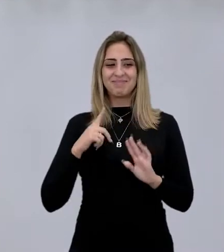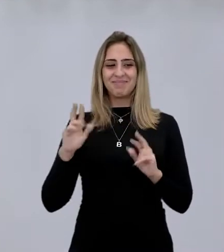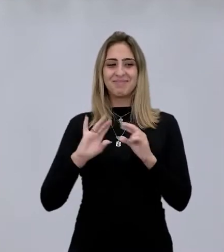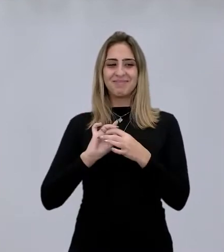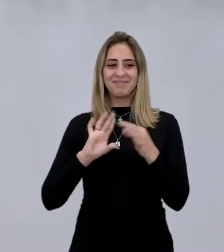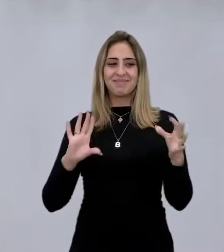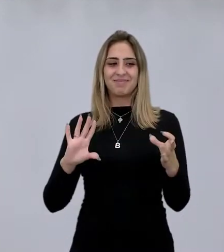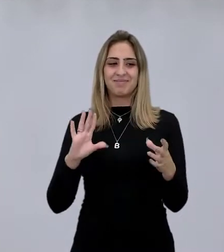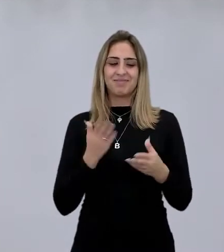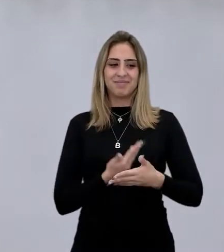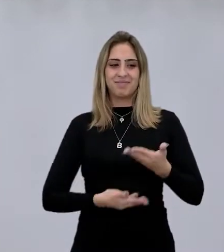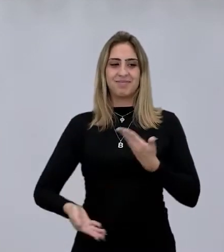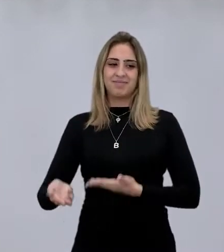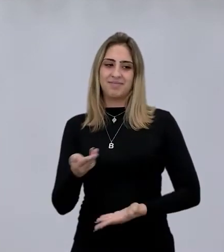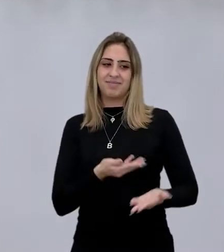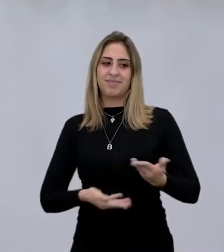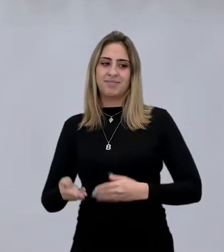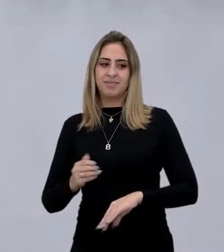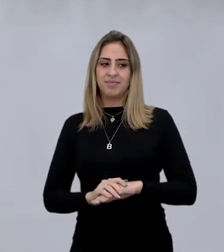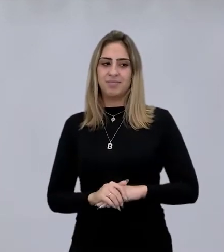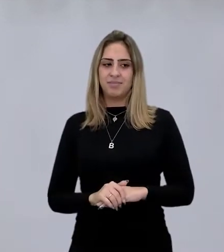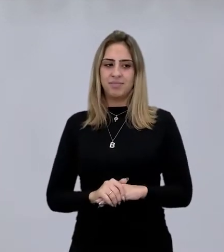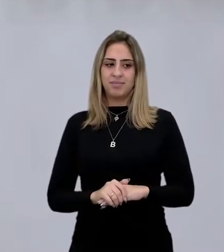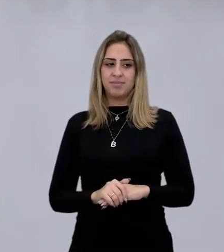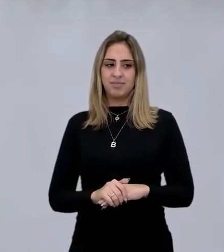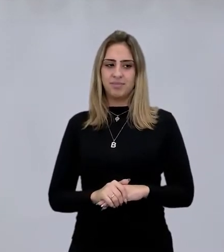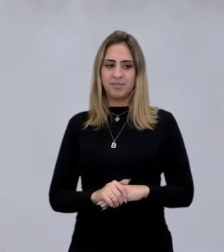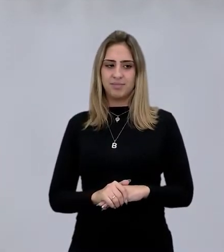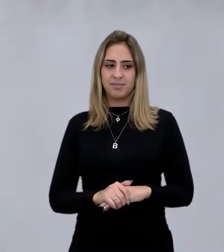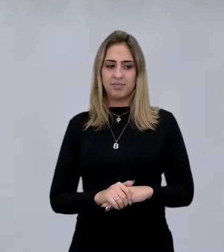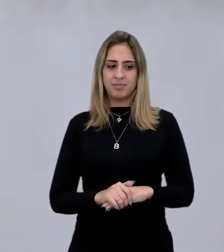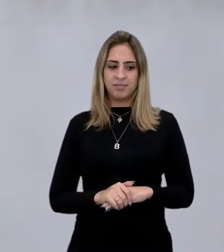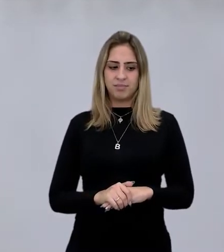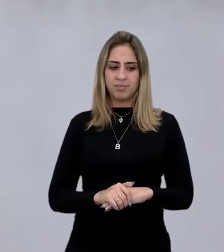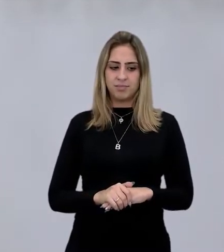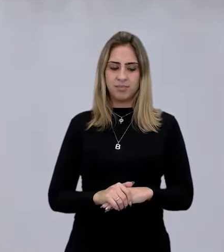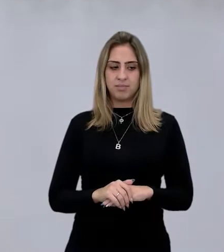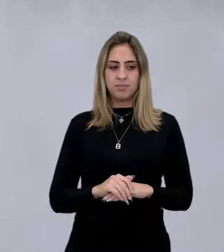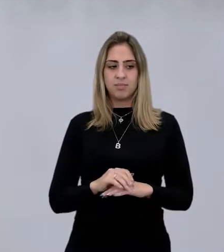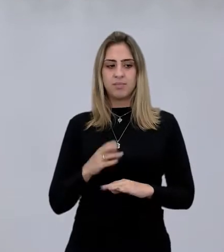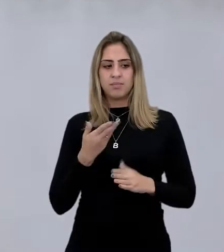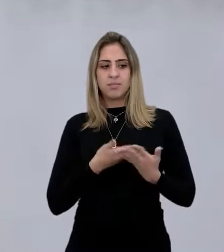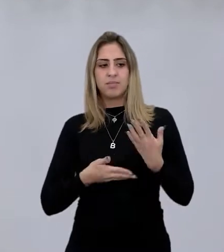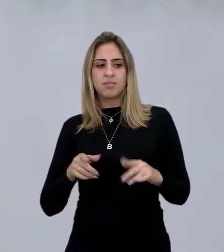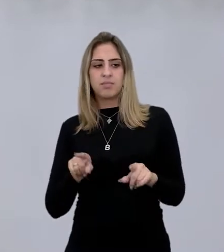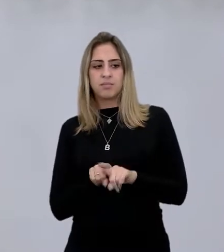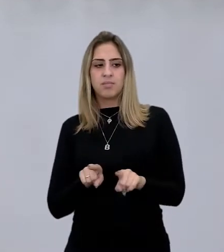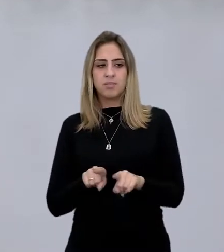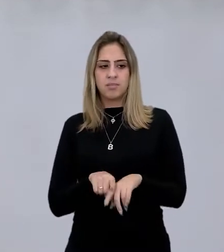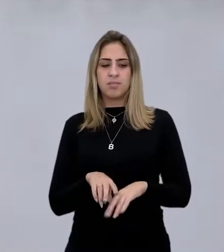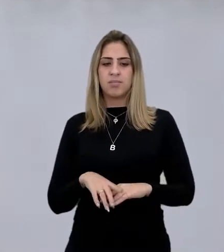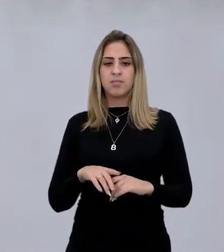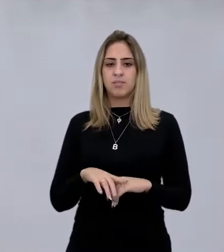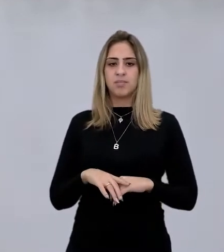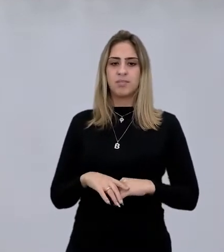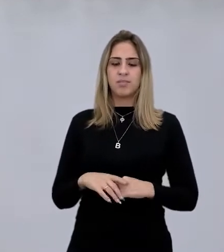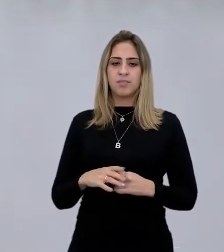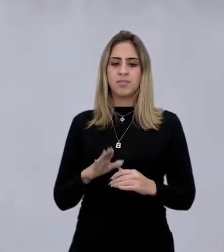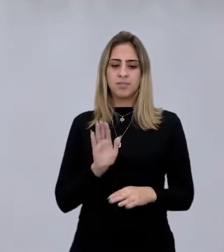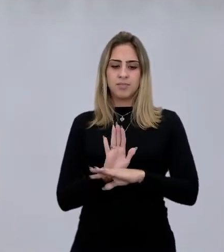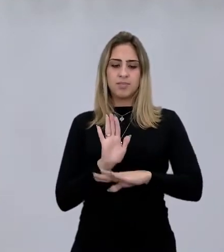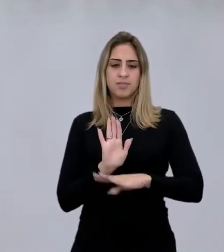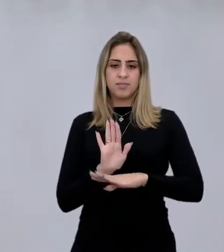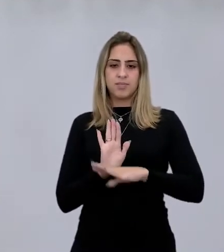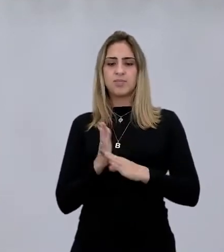algumas teorias, né, que surgiram, como as teorias funcionalistas e interacionistas, que eu tenho muita dificuldade para falar, mas eu tenho fé